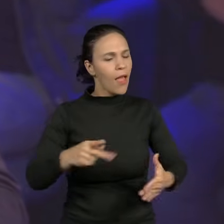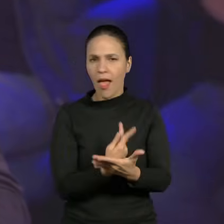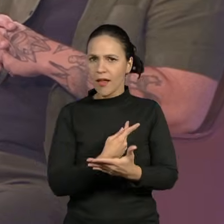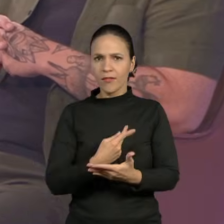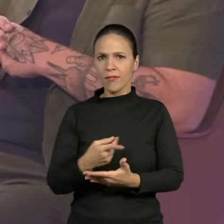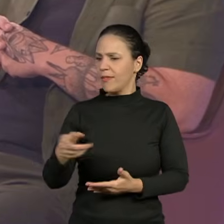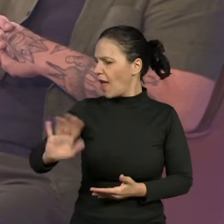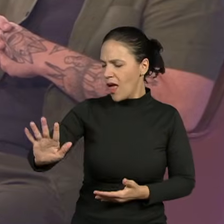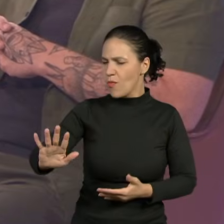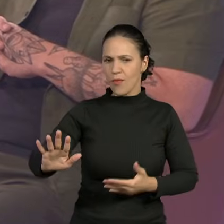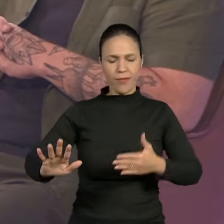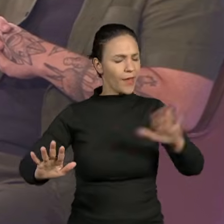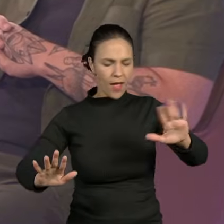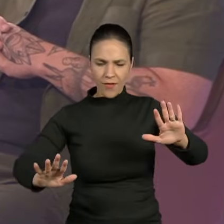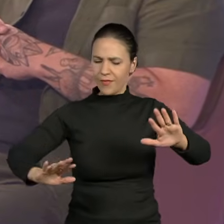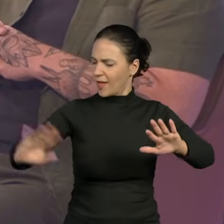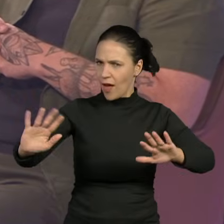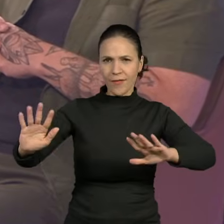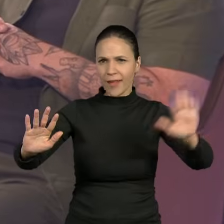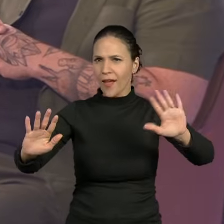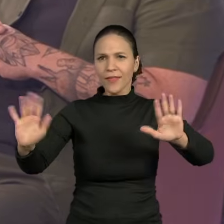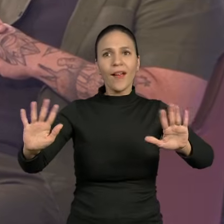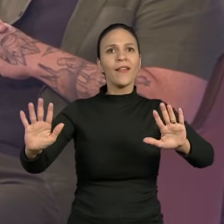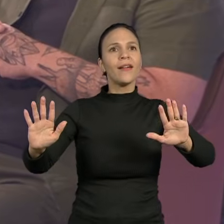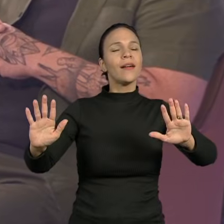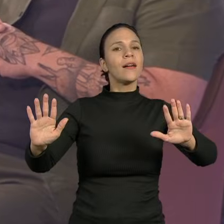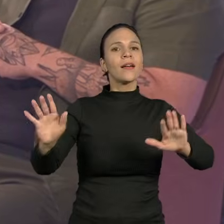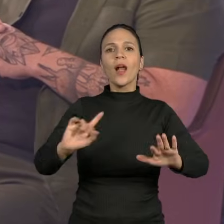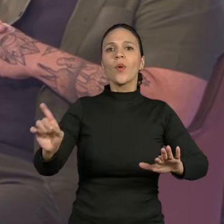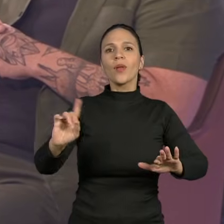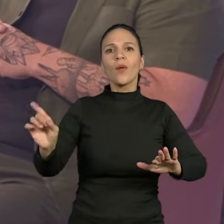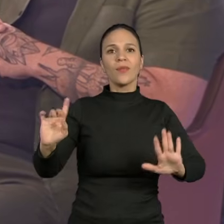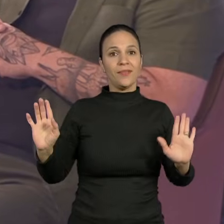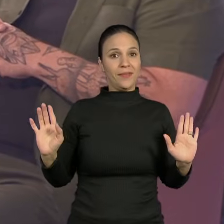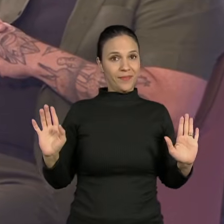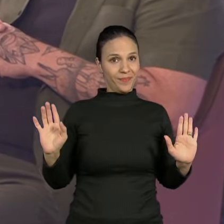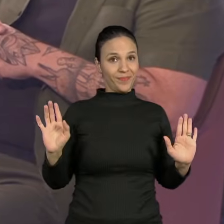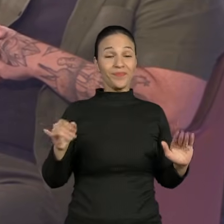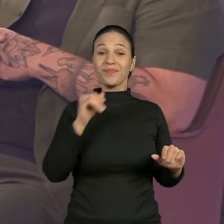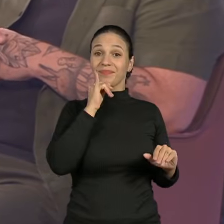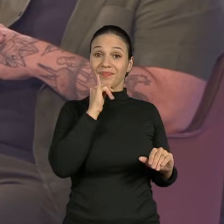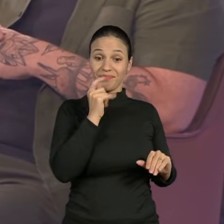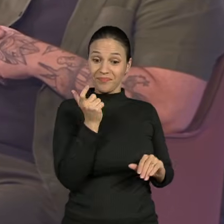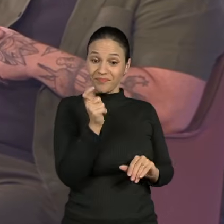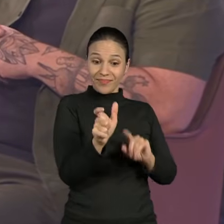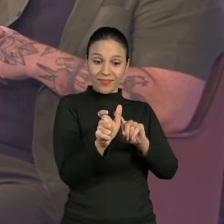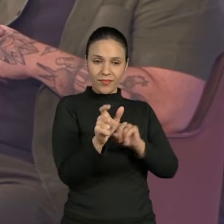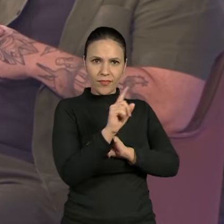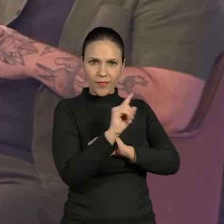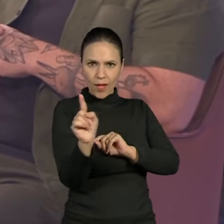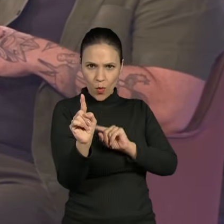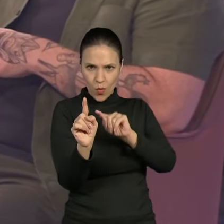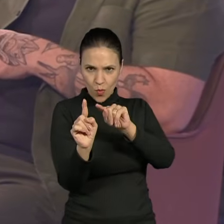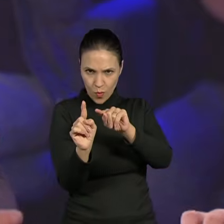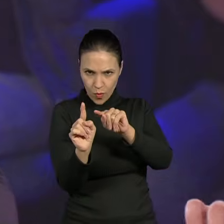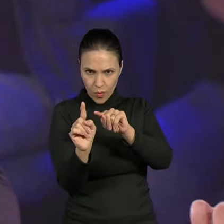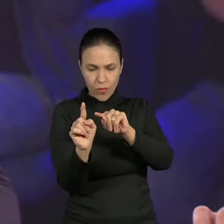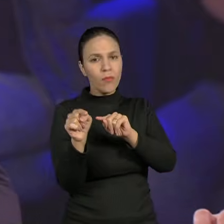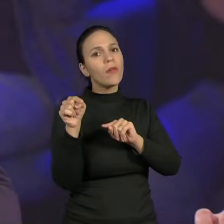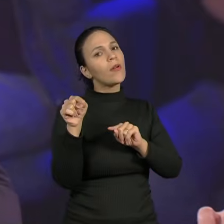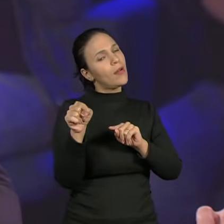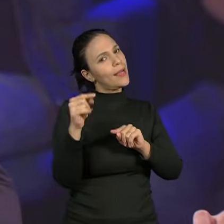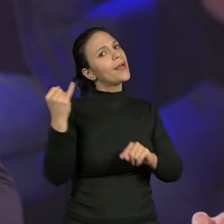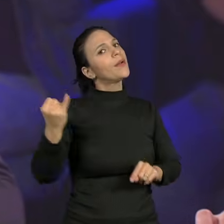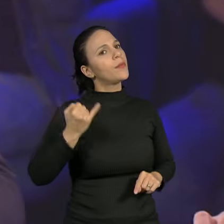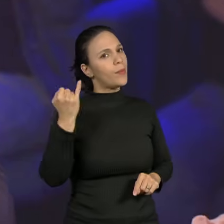é isso, não é essa cor, não é isso, não é aquilo. É tanto não que o não, a palavra não, como dimensão moral não